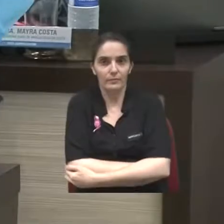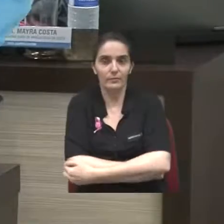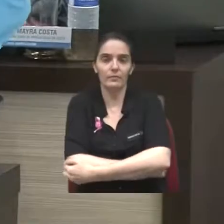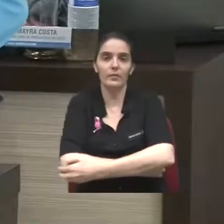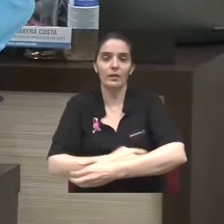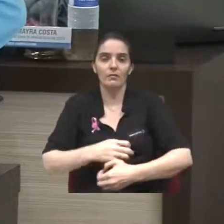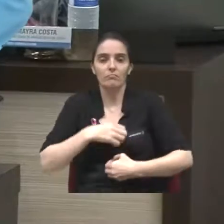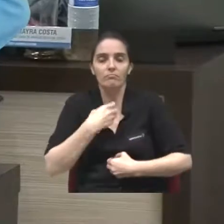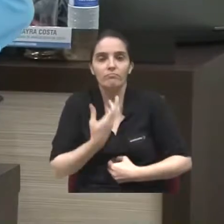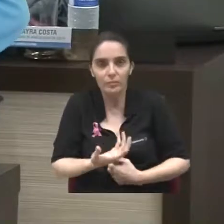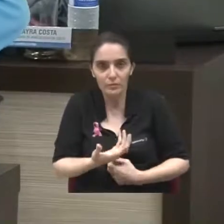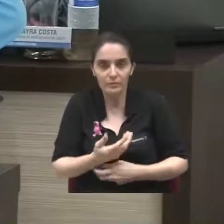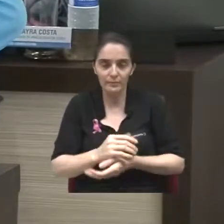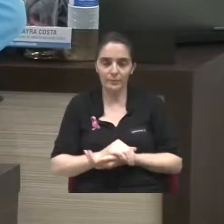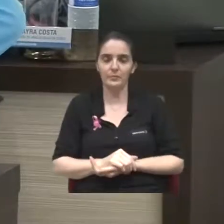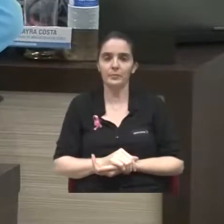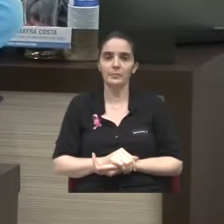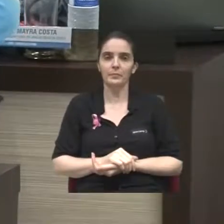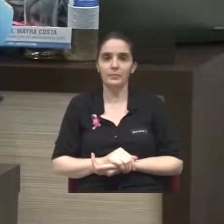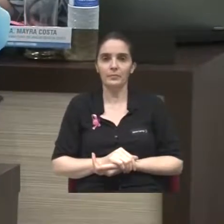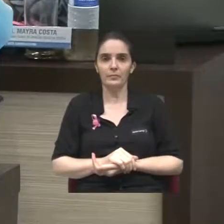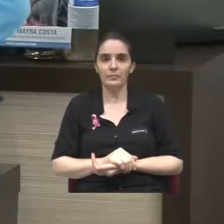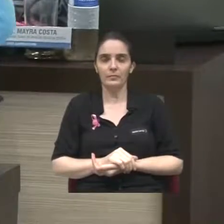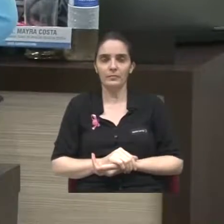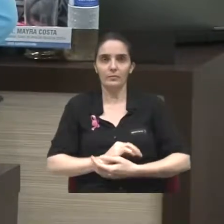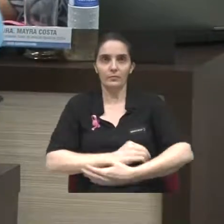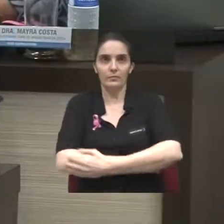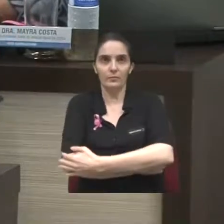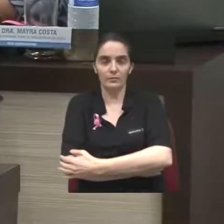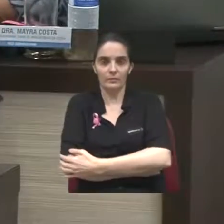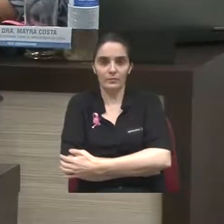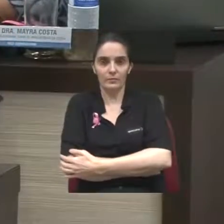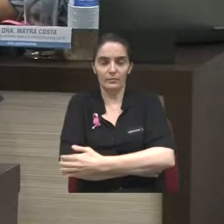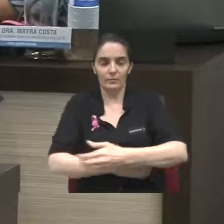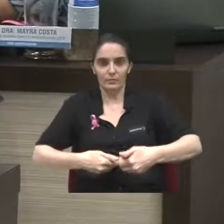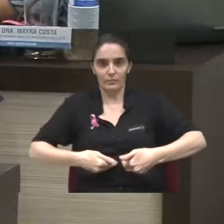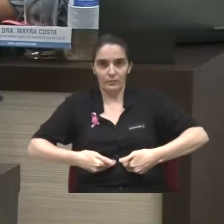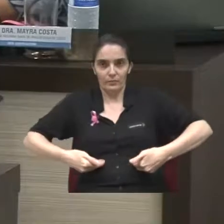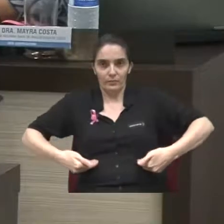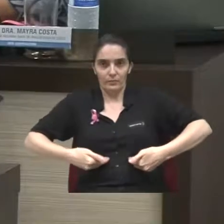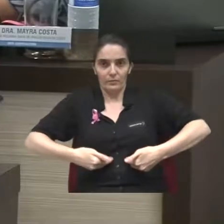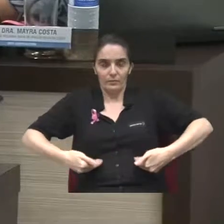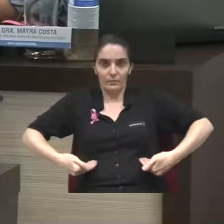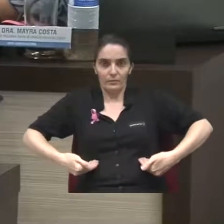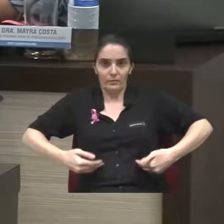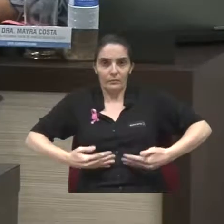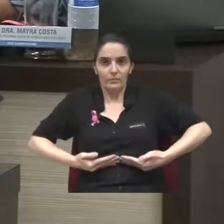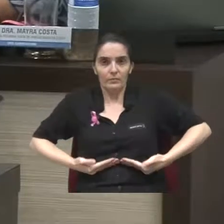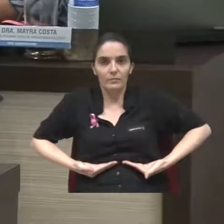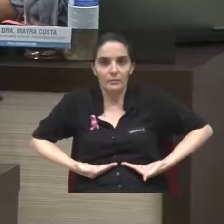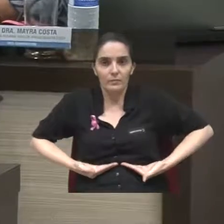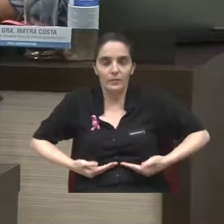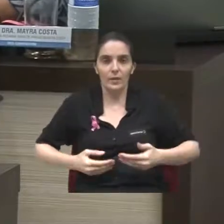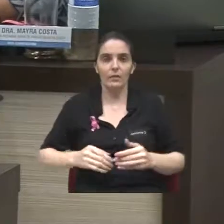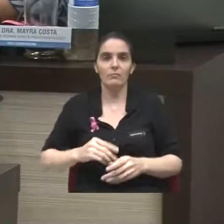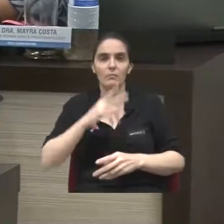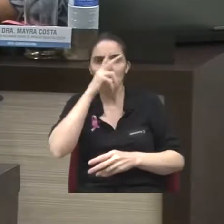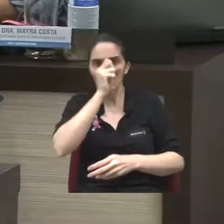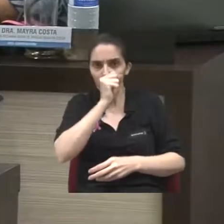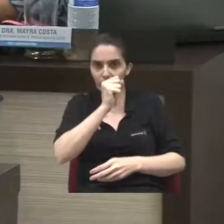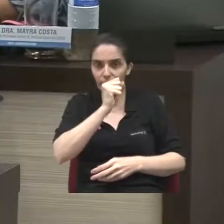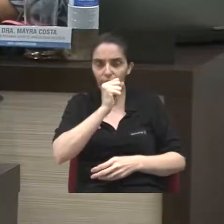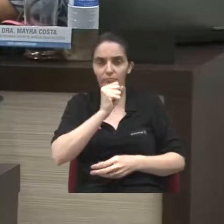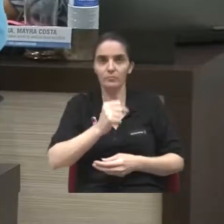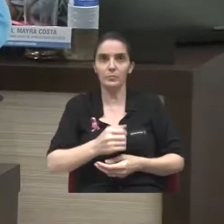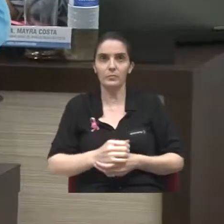esta parte aqui, um pouquinho acima da barriga, ela seja forçada, e este